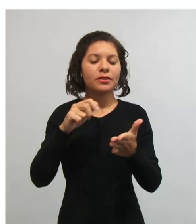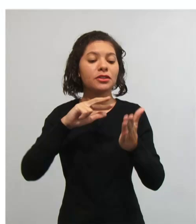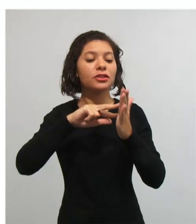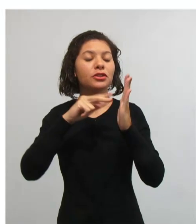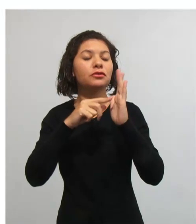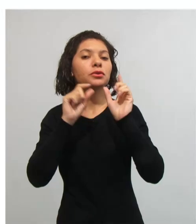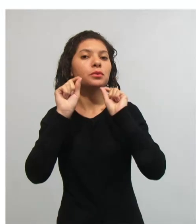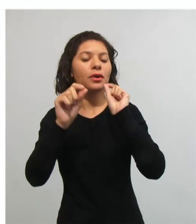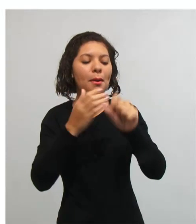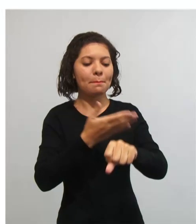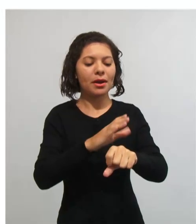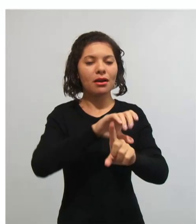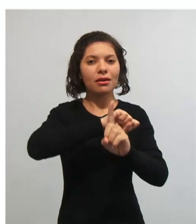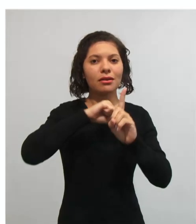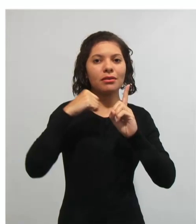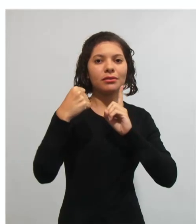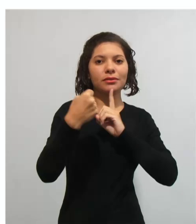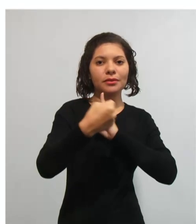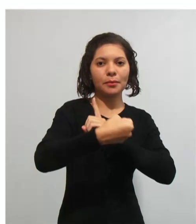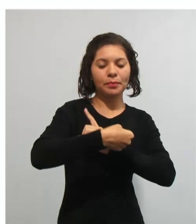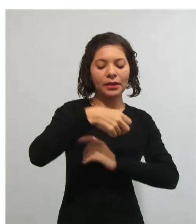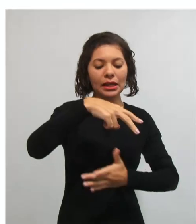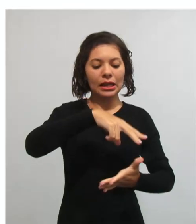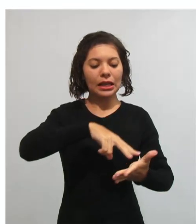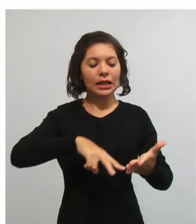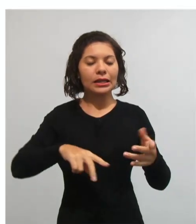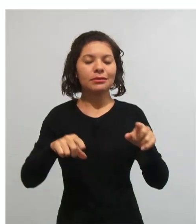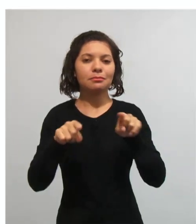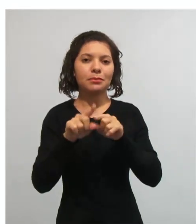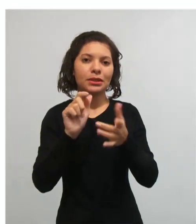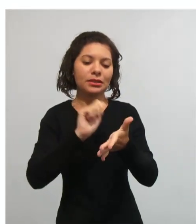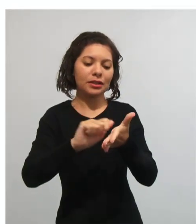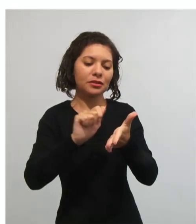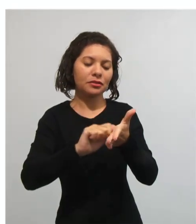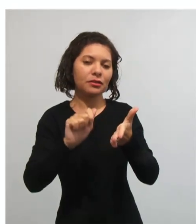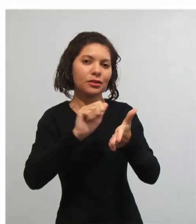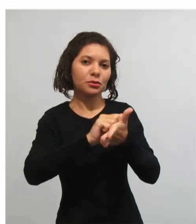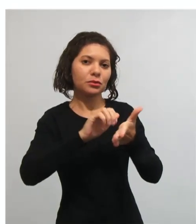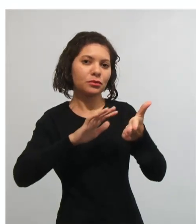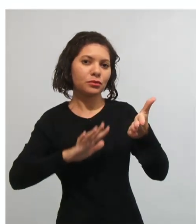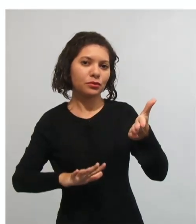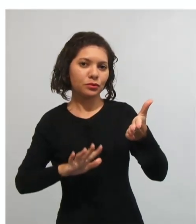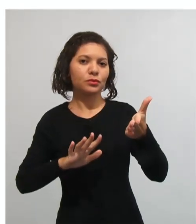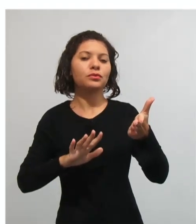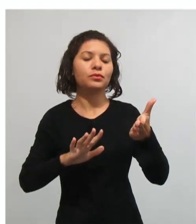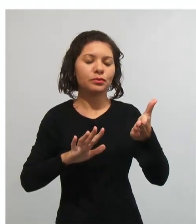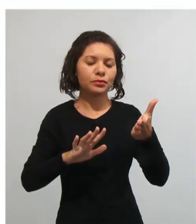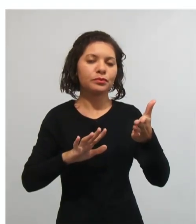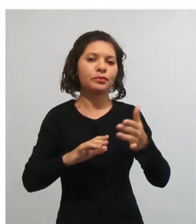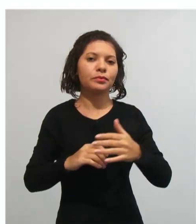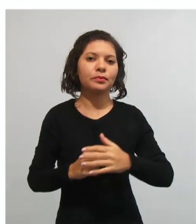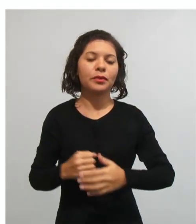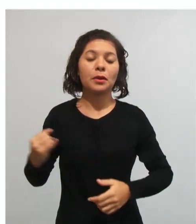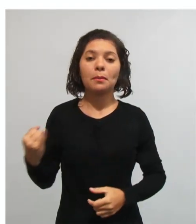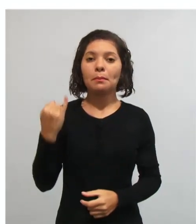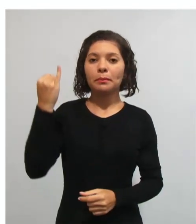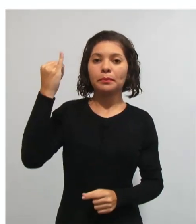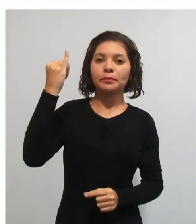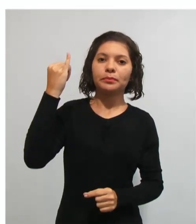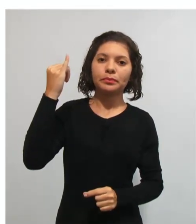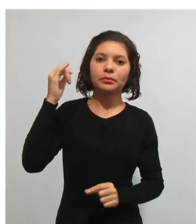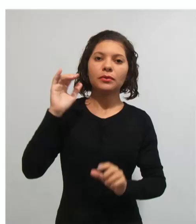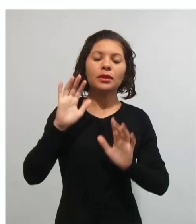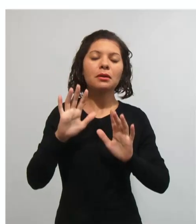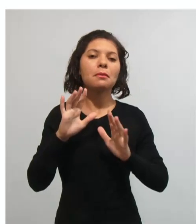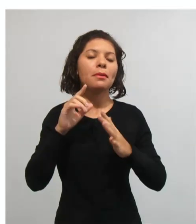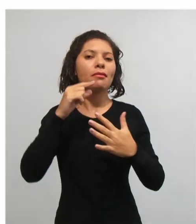Então, ler e escrever são duas atividades com valores desiguais, considerando-se as